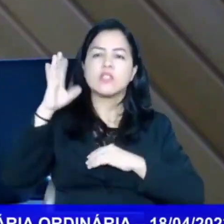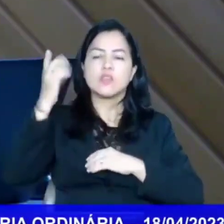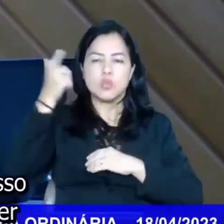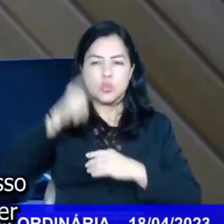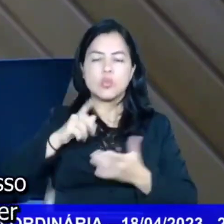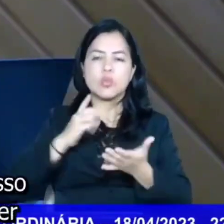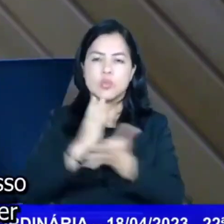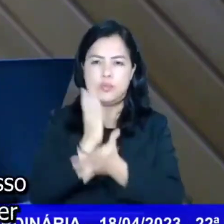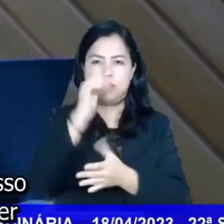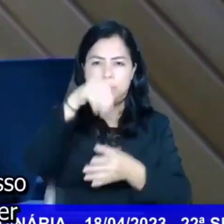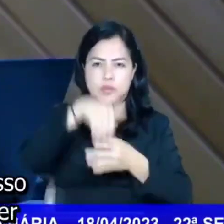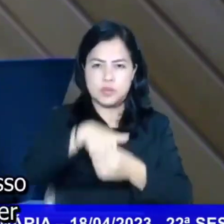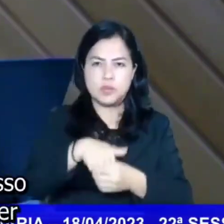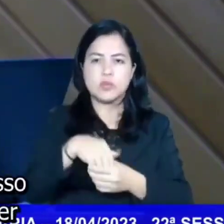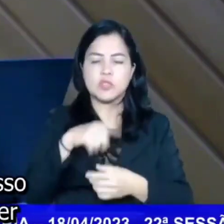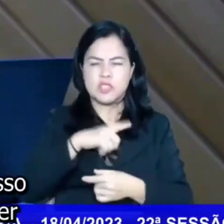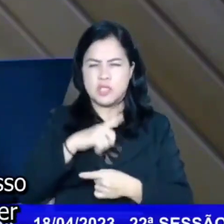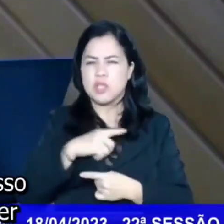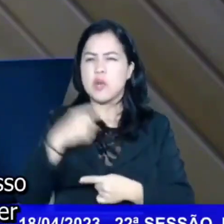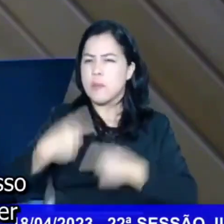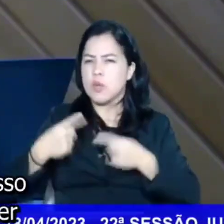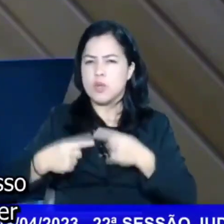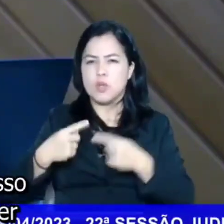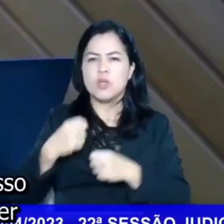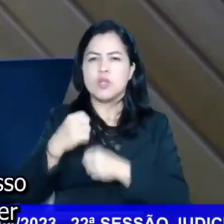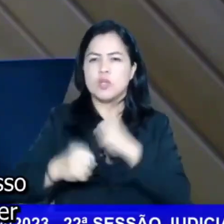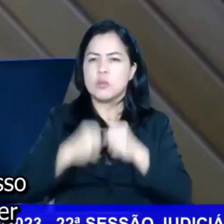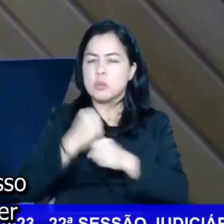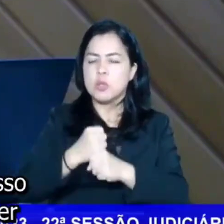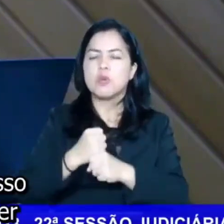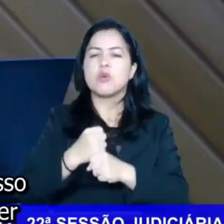candidatos que são políticos há muitos anos no